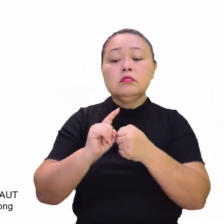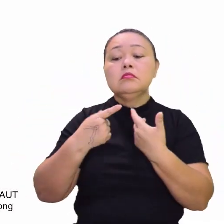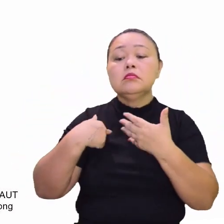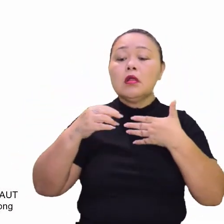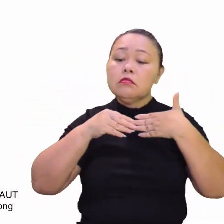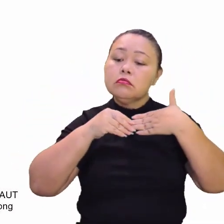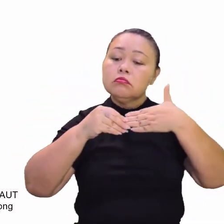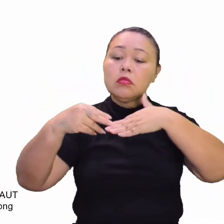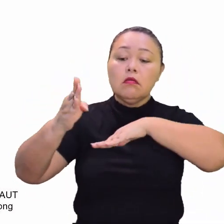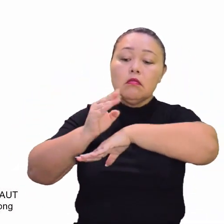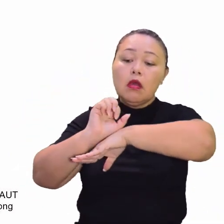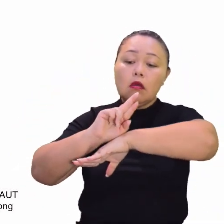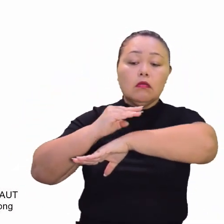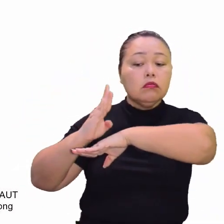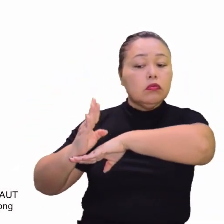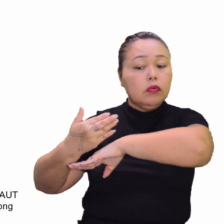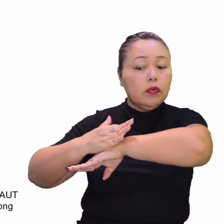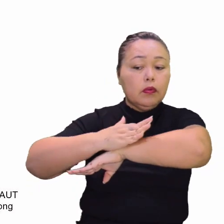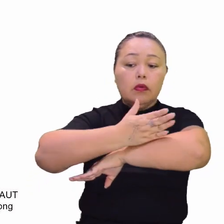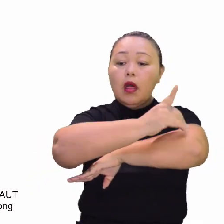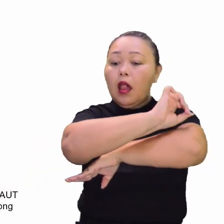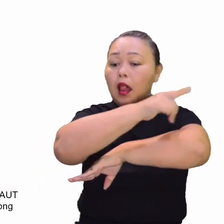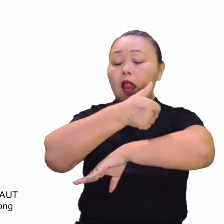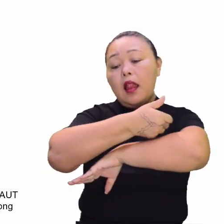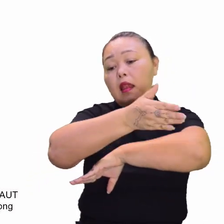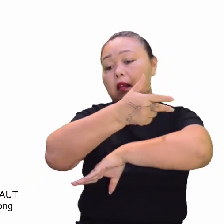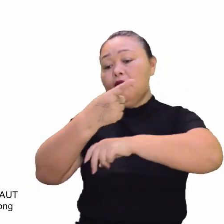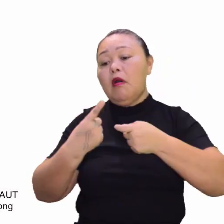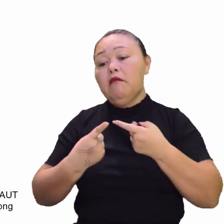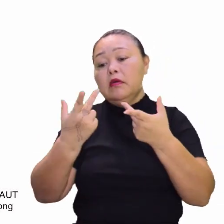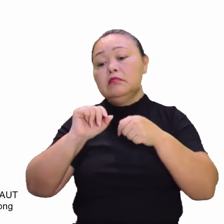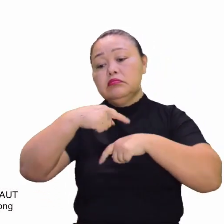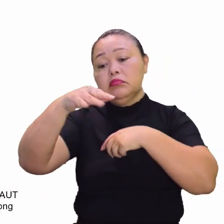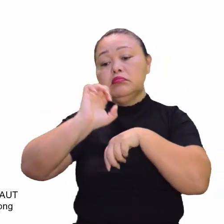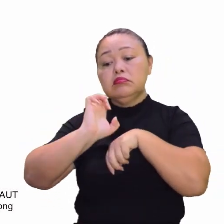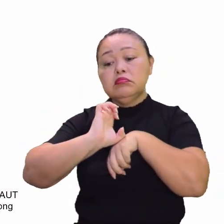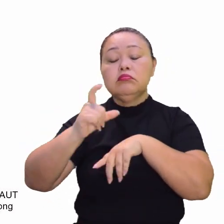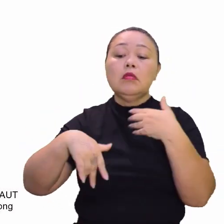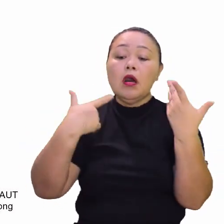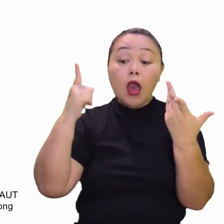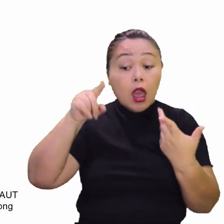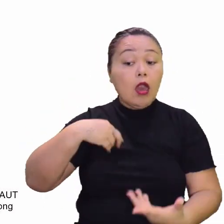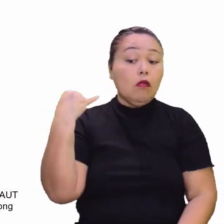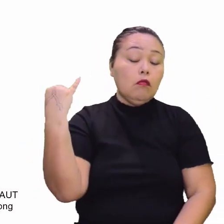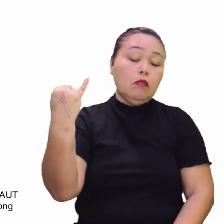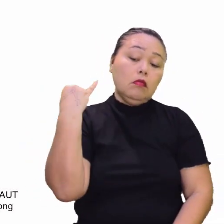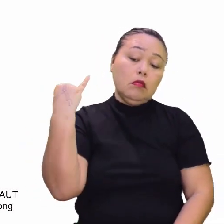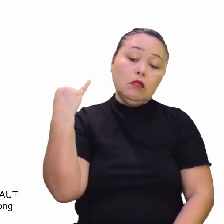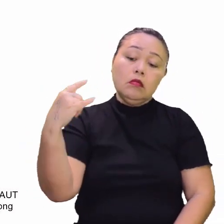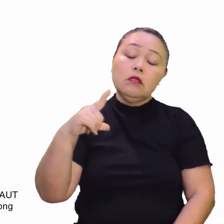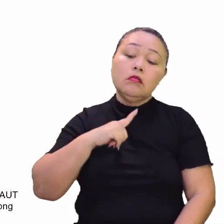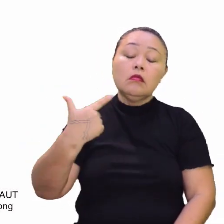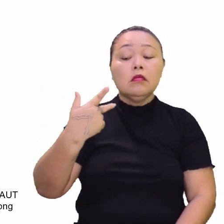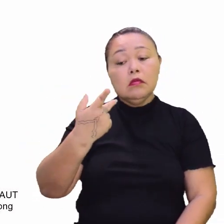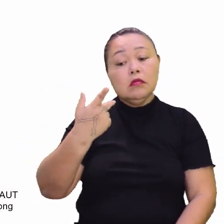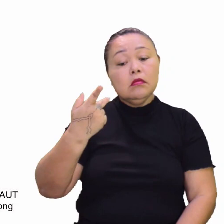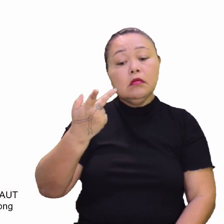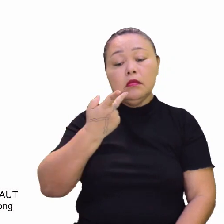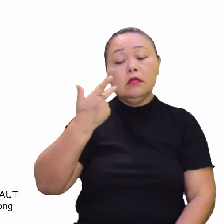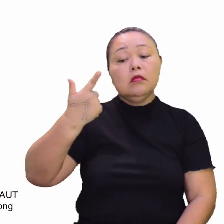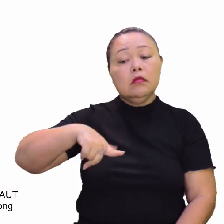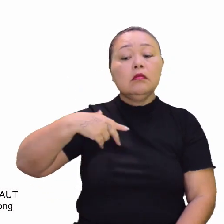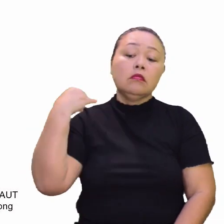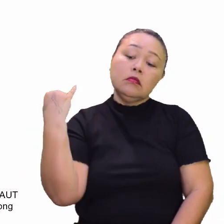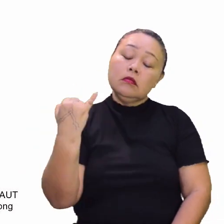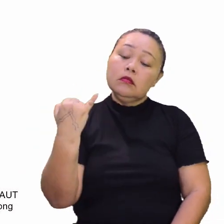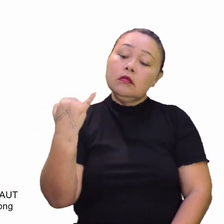Rogério? Muito bem, professor. Querendo ou não, Rogério, muito importantes, né? Devemos frisar,